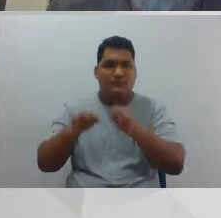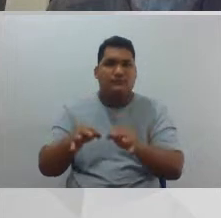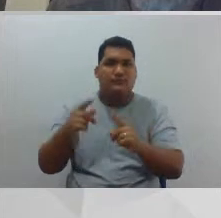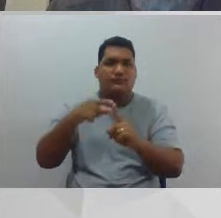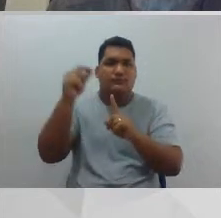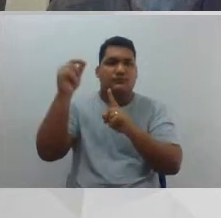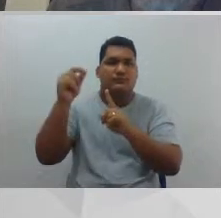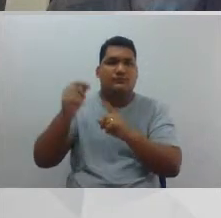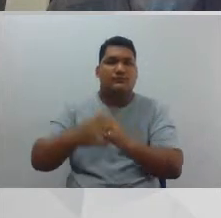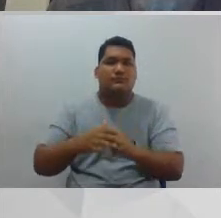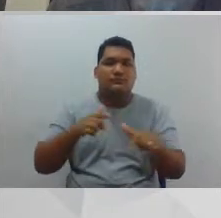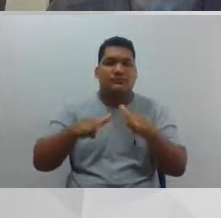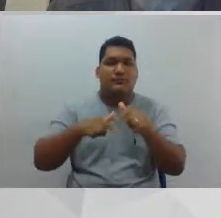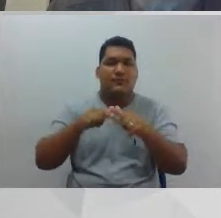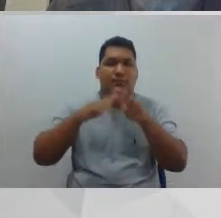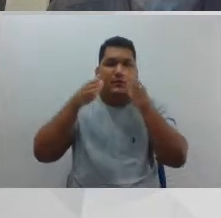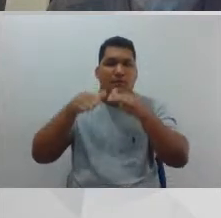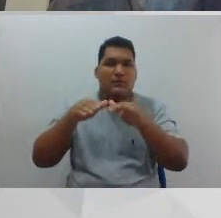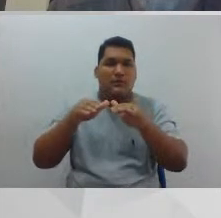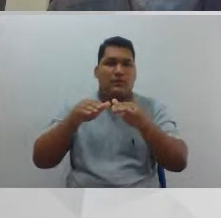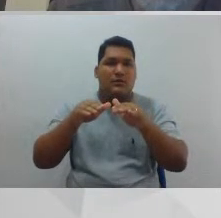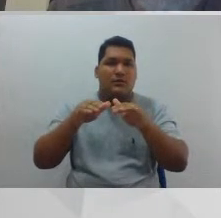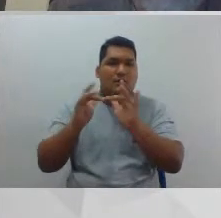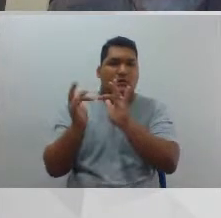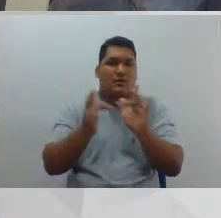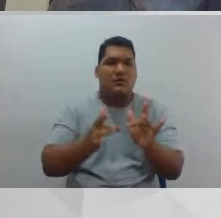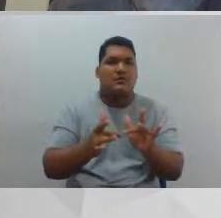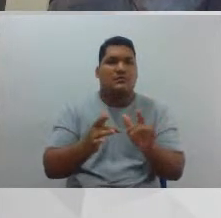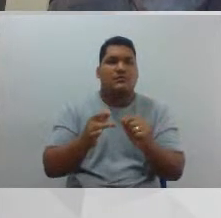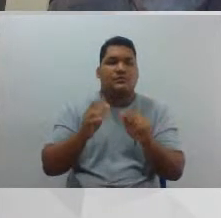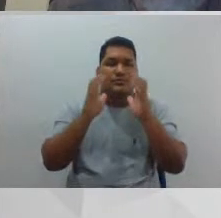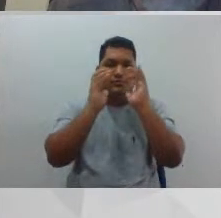trabalhar com essa rede neural, com algumas características que